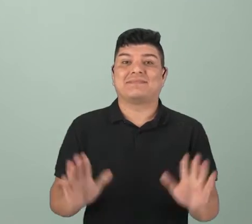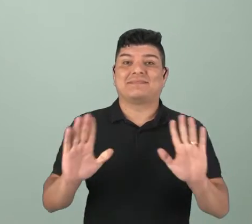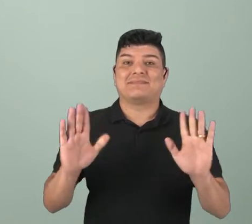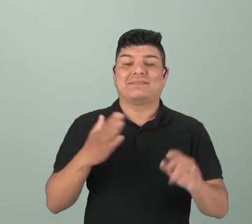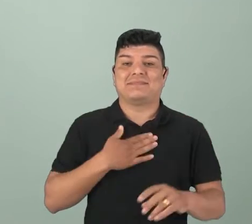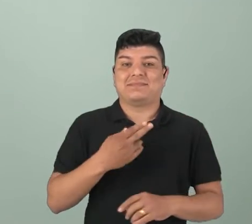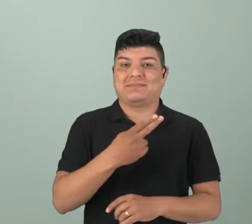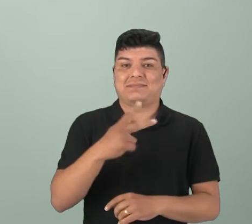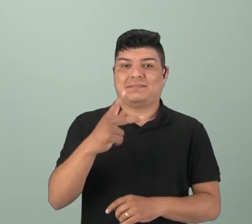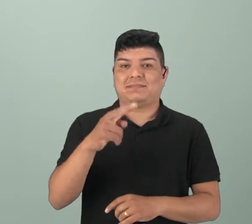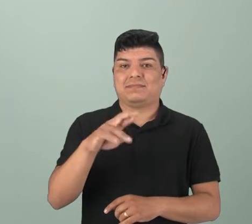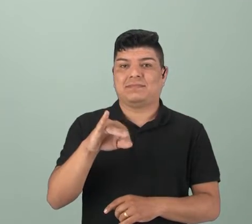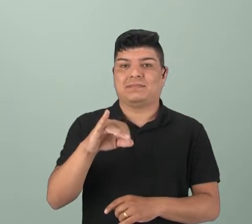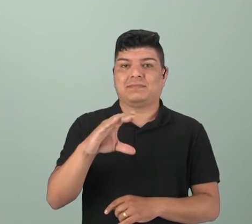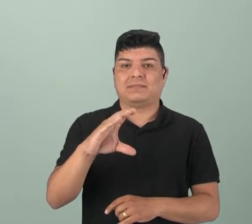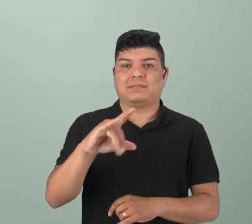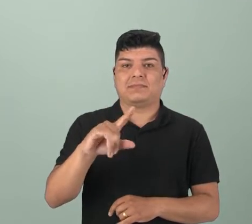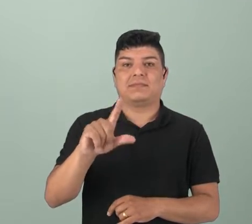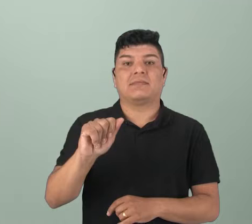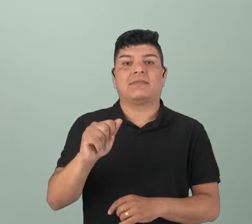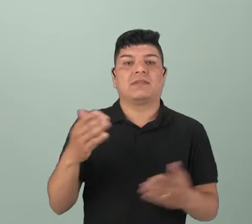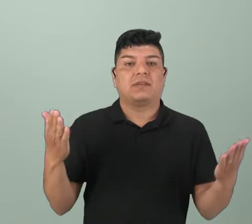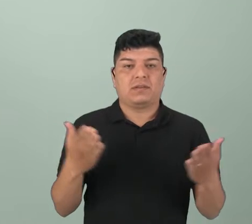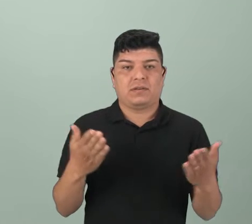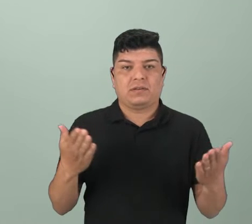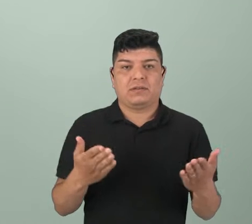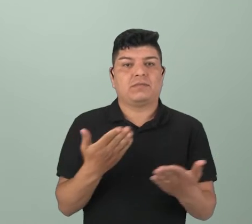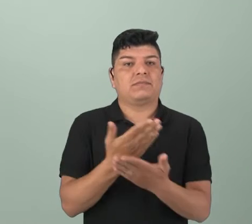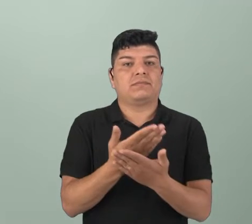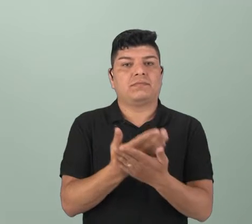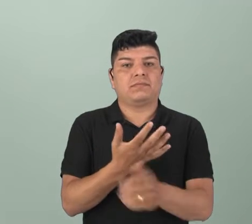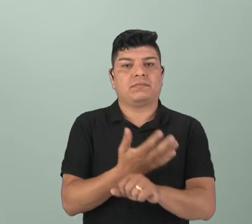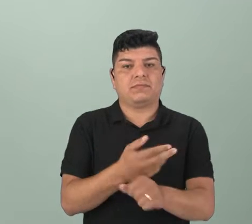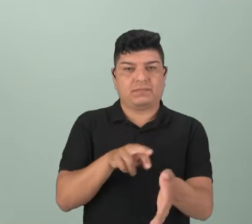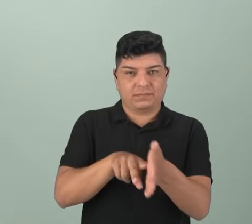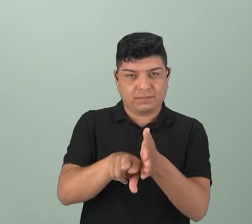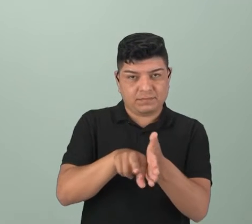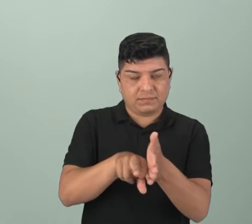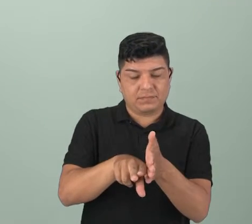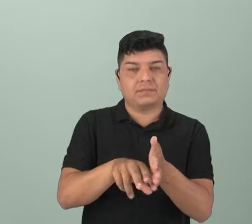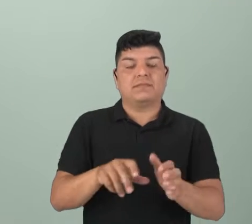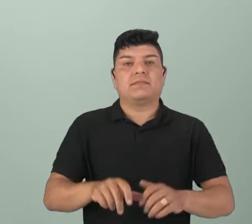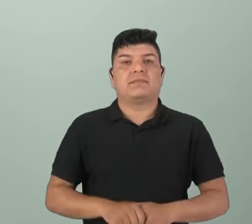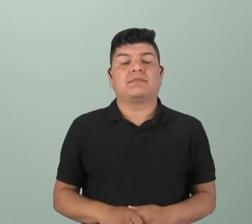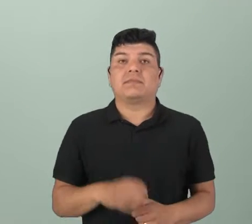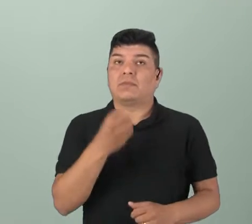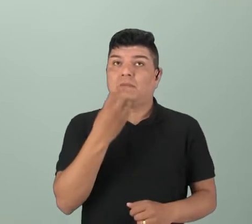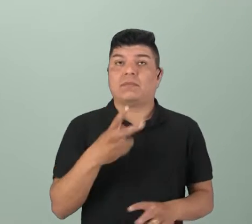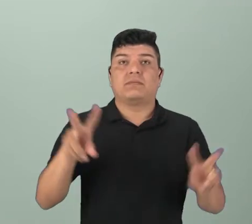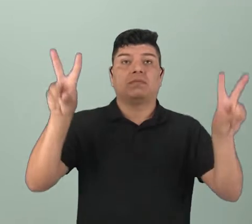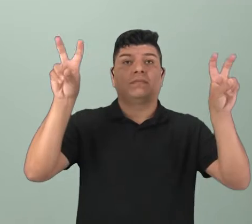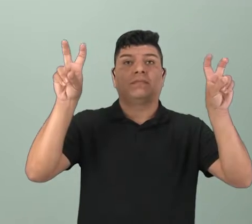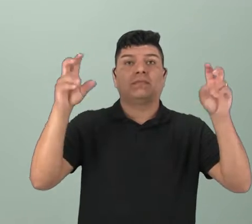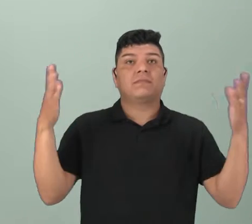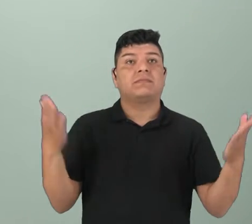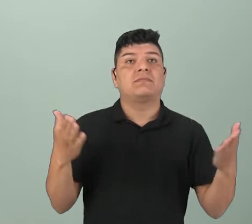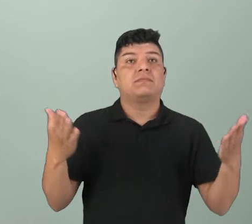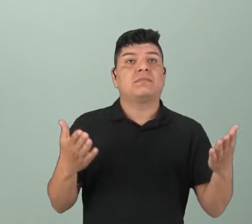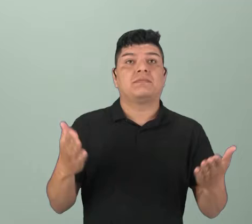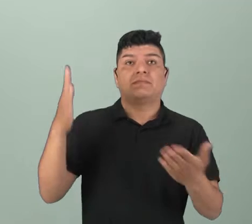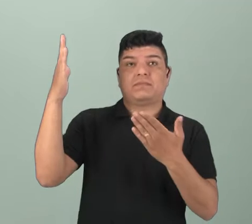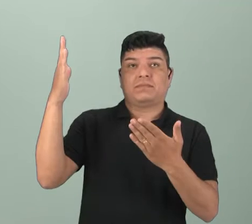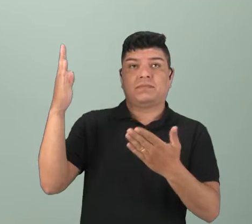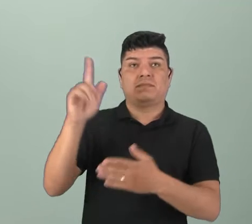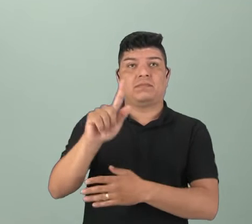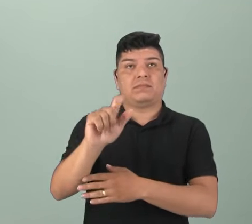Olá, eu sou a professora Priscila e hoje nós teremos mais uma aula de biologia. Bom, o nosso tema de hoje será